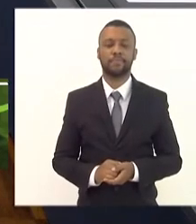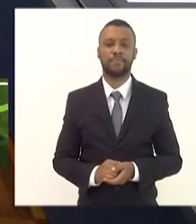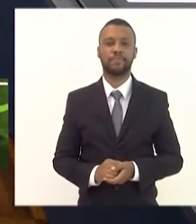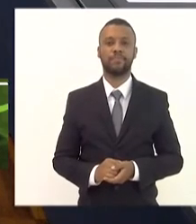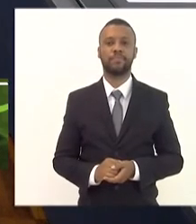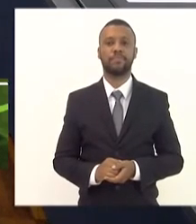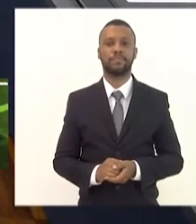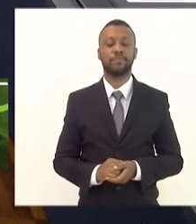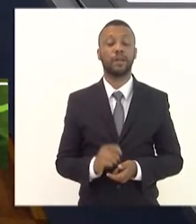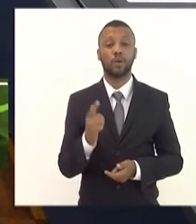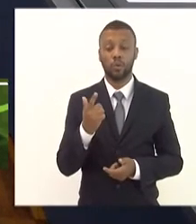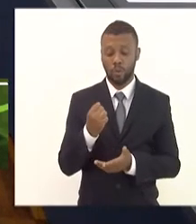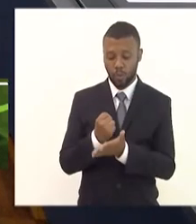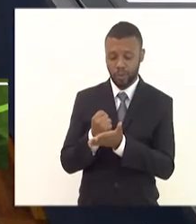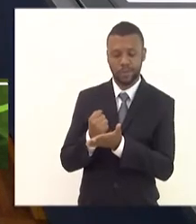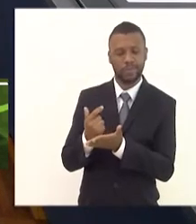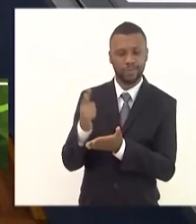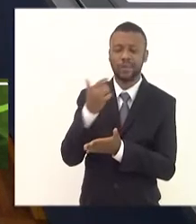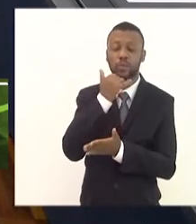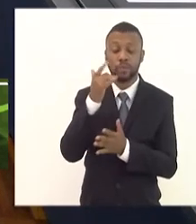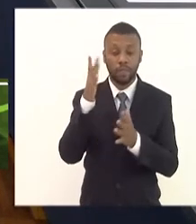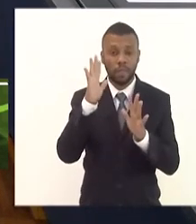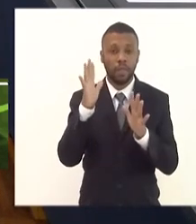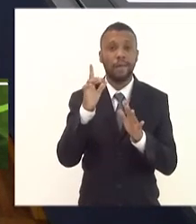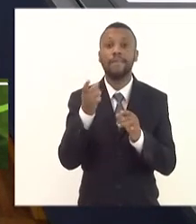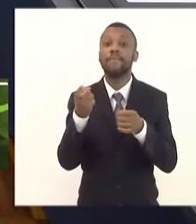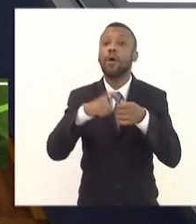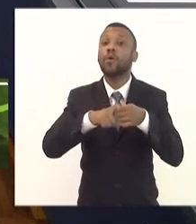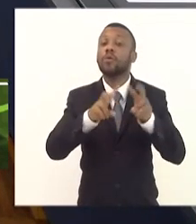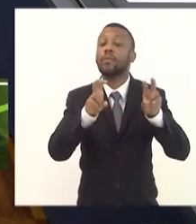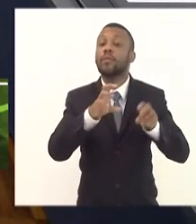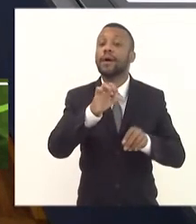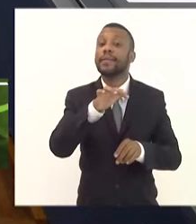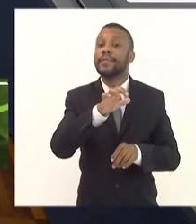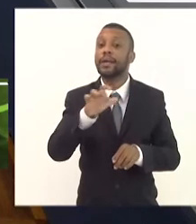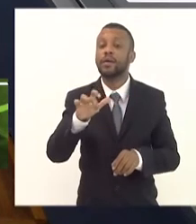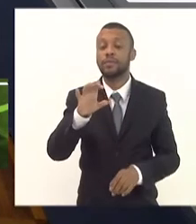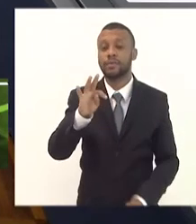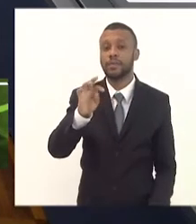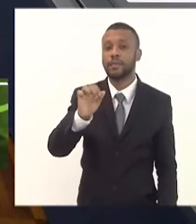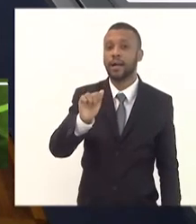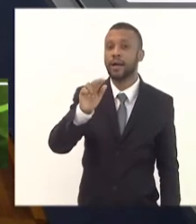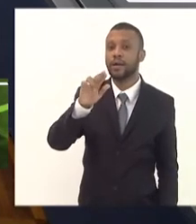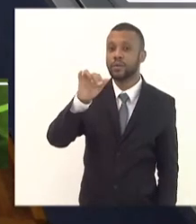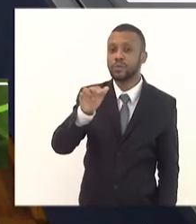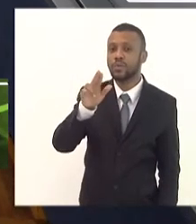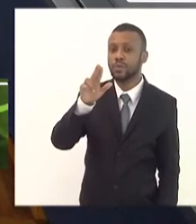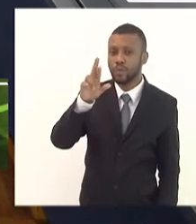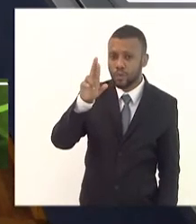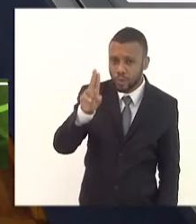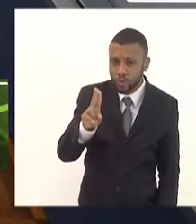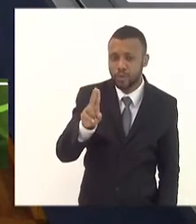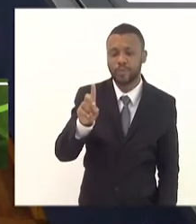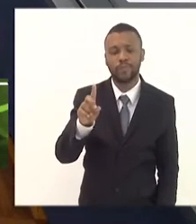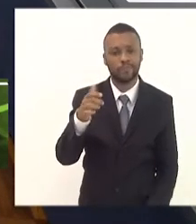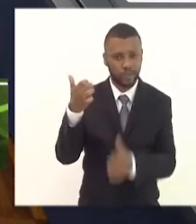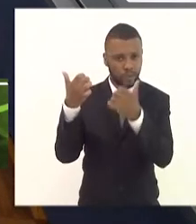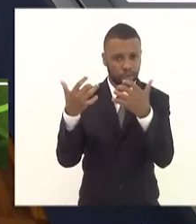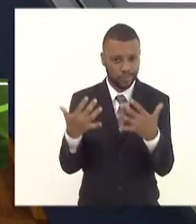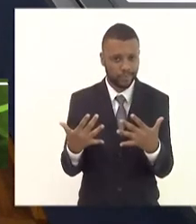Justamente. Esse outro contrato com... Não, volta do canal do Itajuru, acho que eu não cheguei a falar sobre ele, comecei a falar sobre ele só.